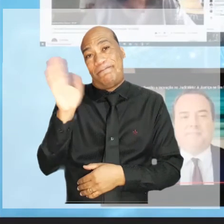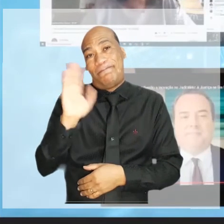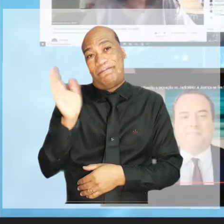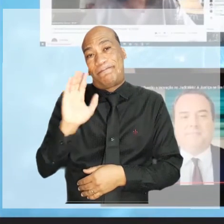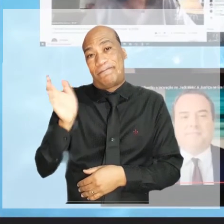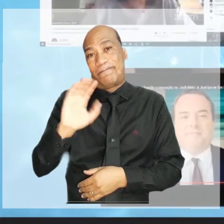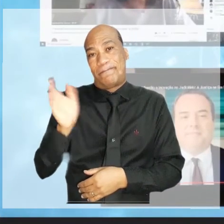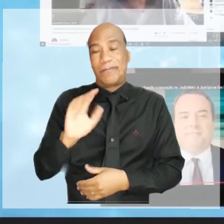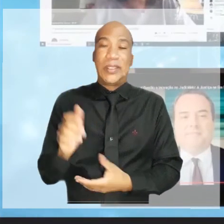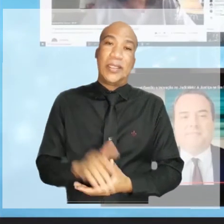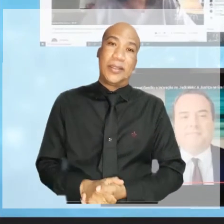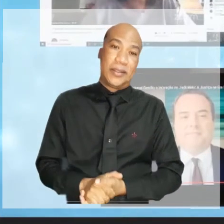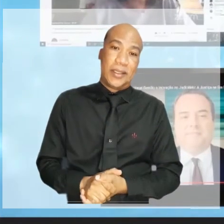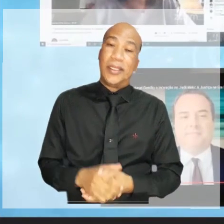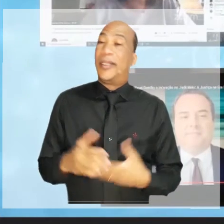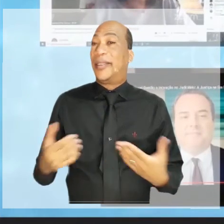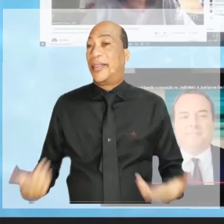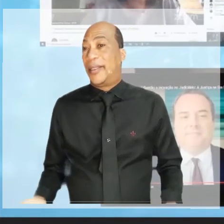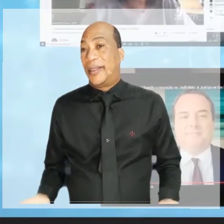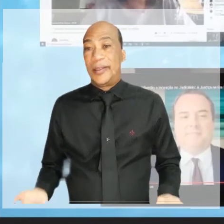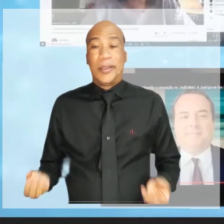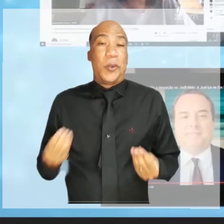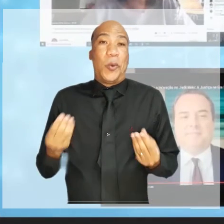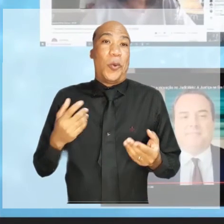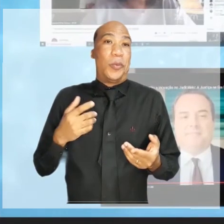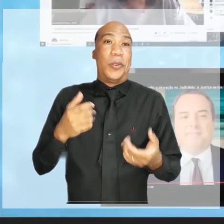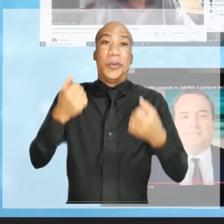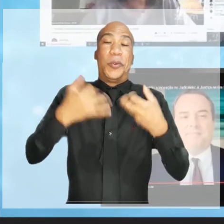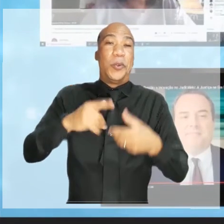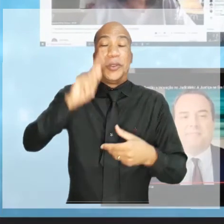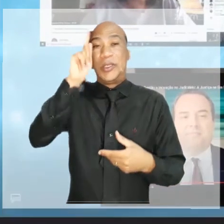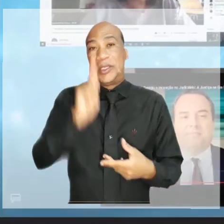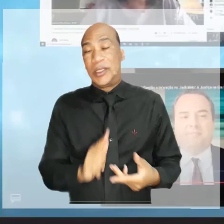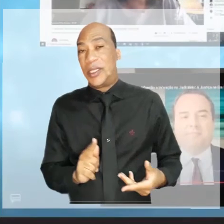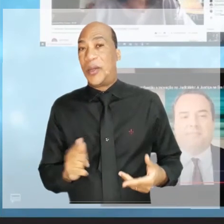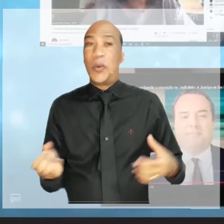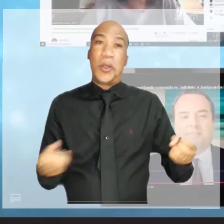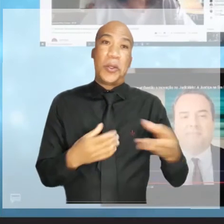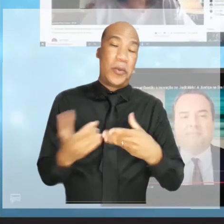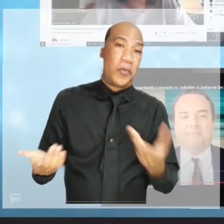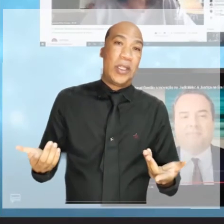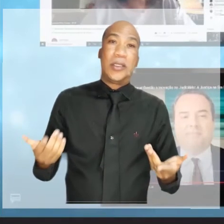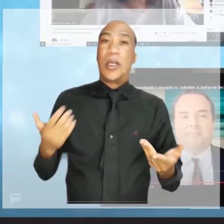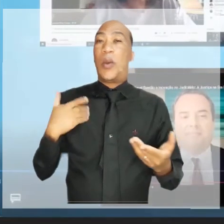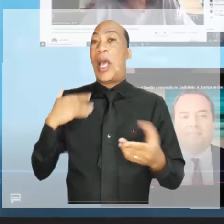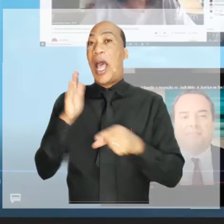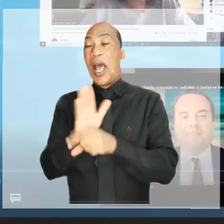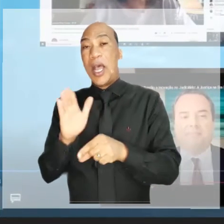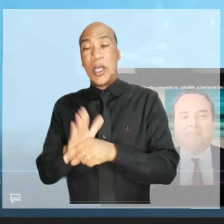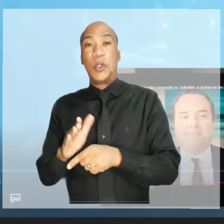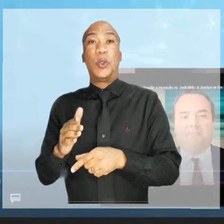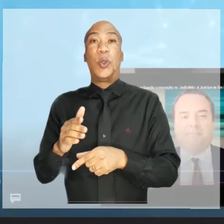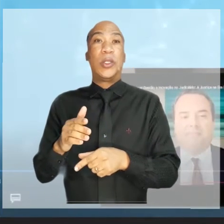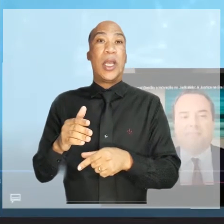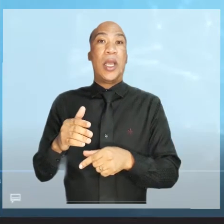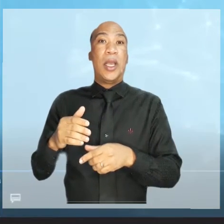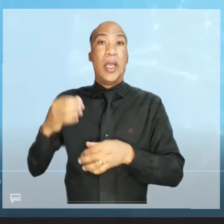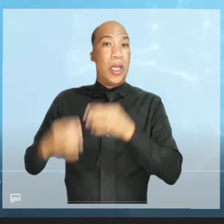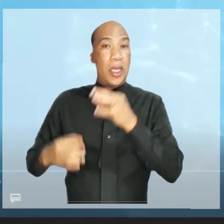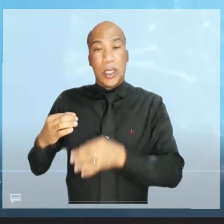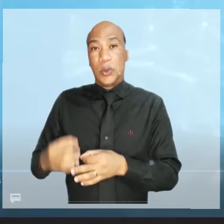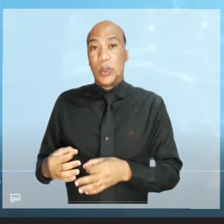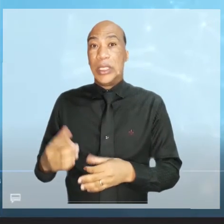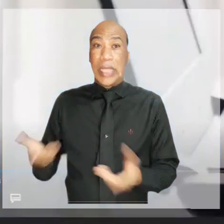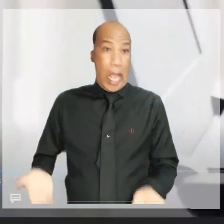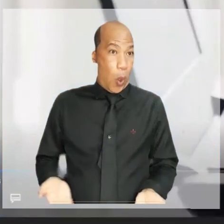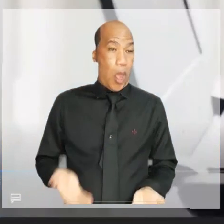justiça nessa era digital. As falas ecoaram nesses 3 dias e nos transportaram para novos